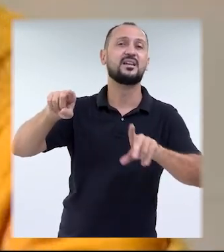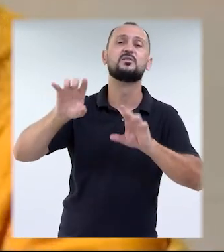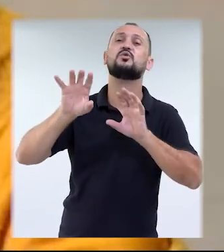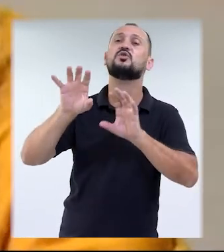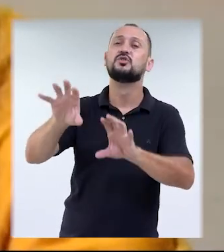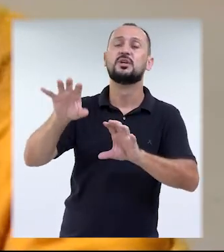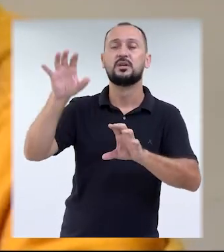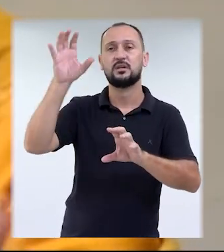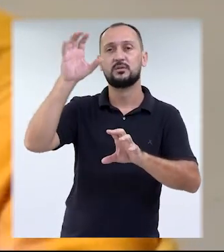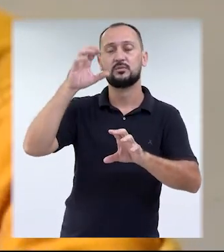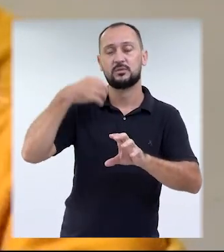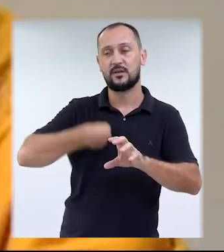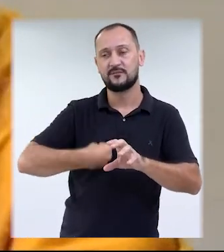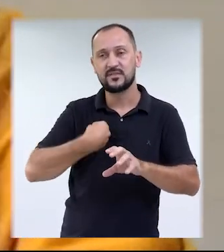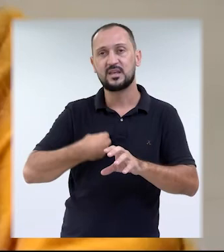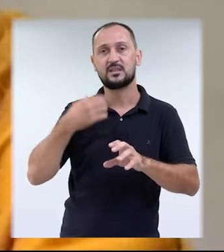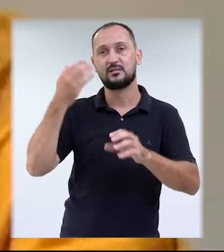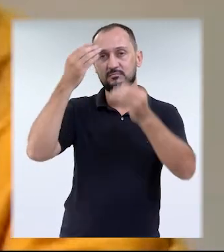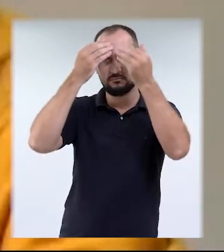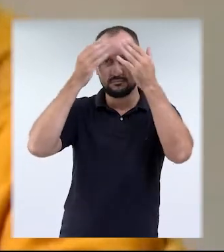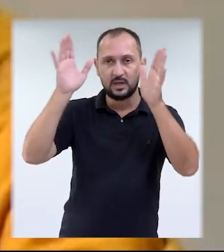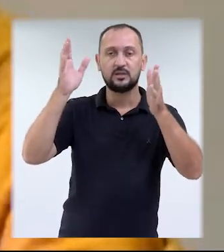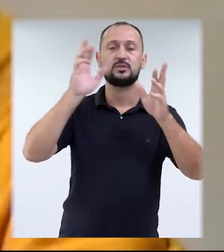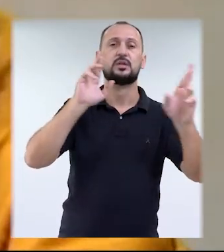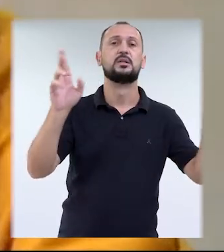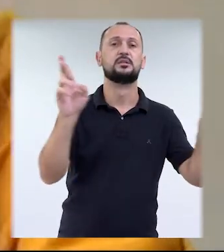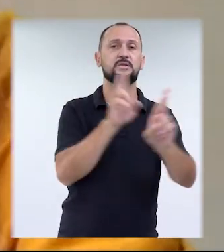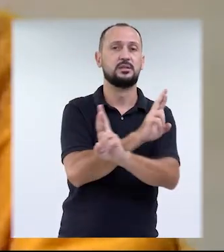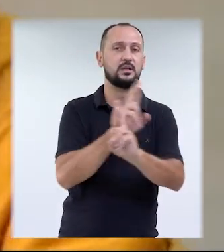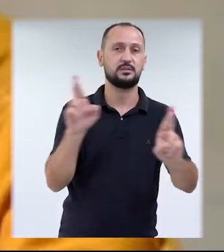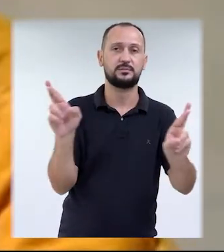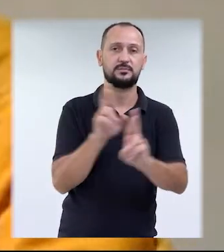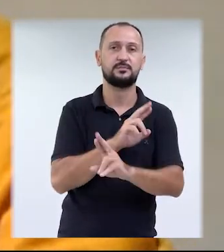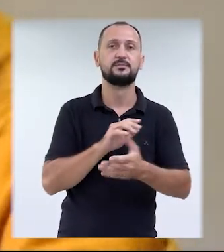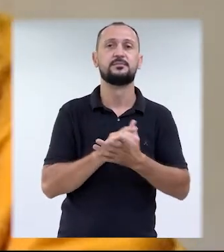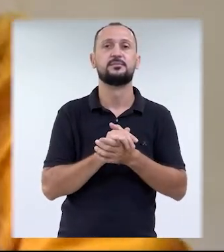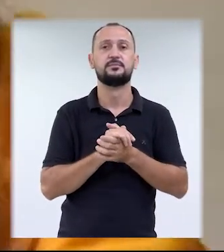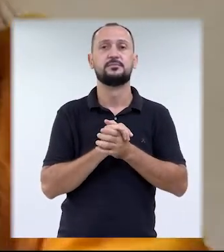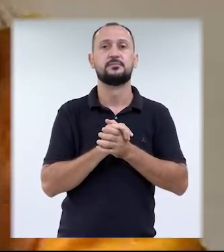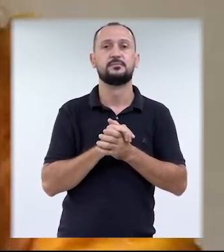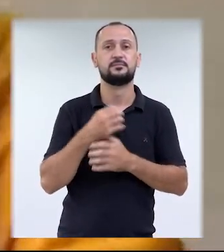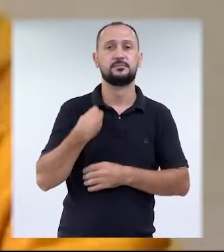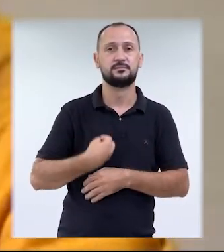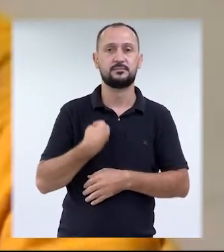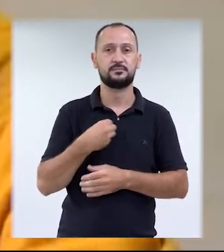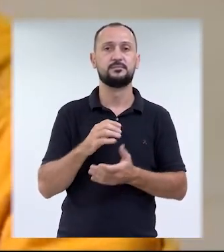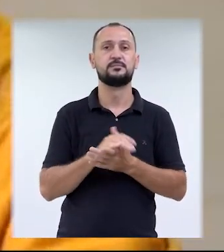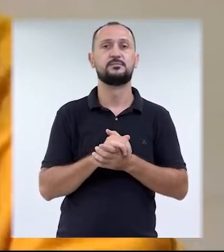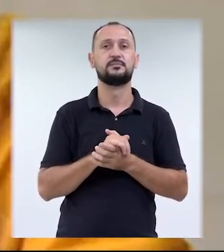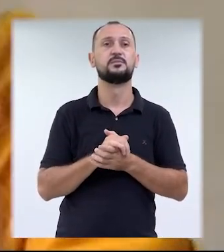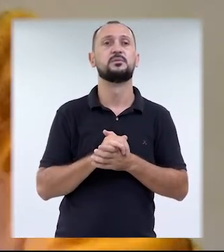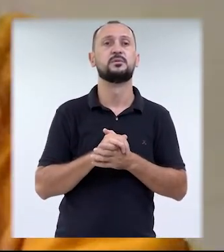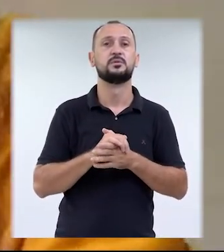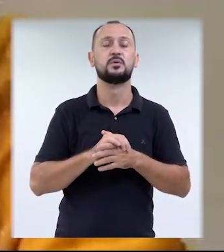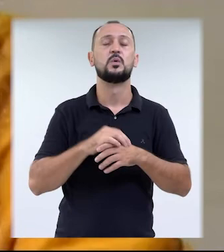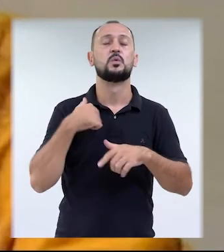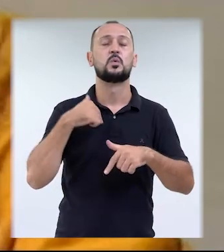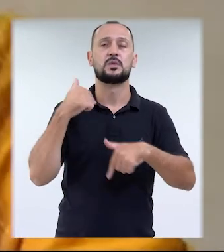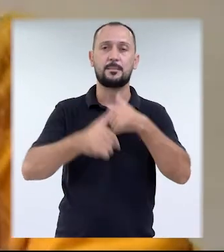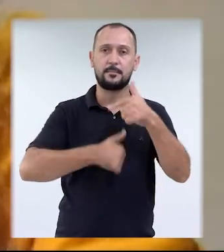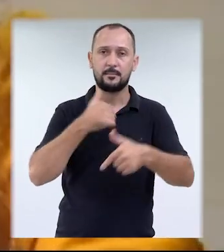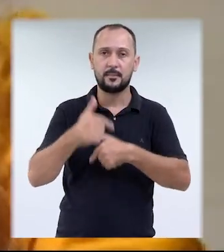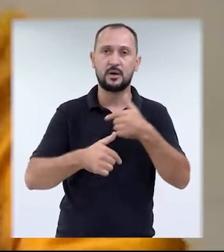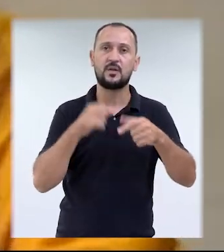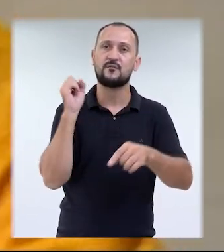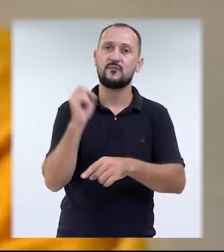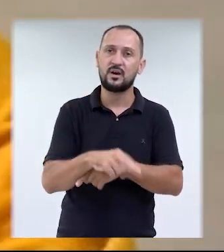diferença na forma de estar vendo a vida, na forma de estar se relacionando com o parceiro, né, com o emprego, com o